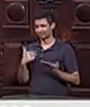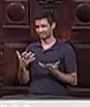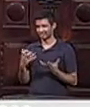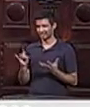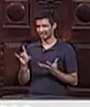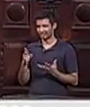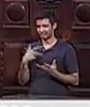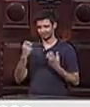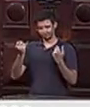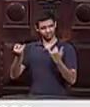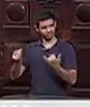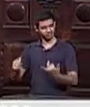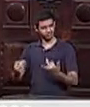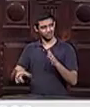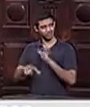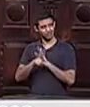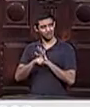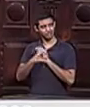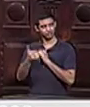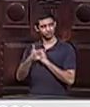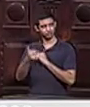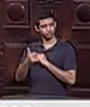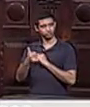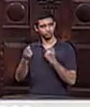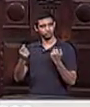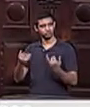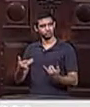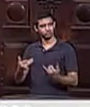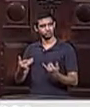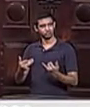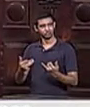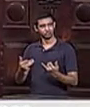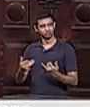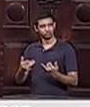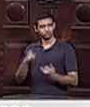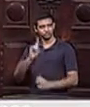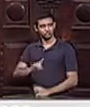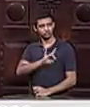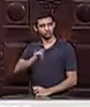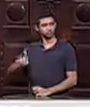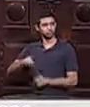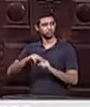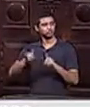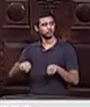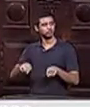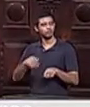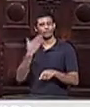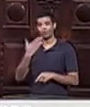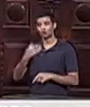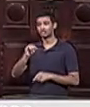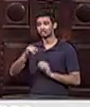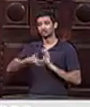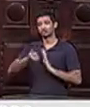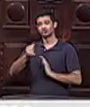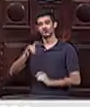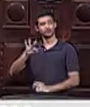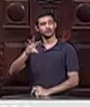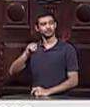além das várias questões que já fossem trazidas da tribuna, que nós temos que derrubar esse veto. Se a gente tem